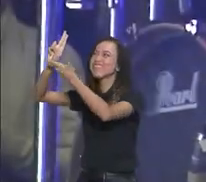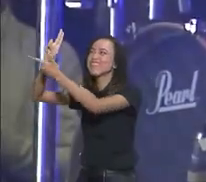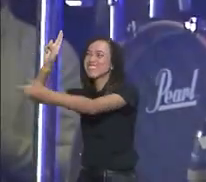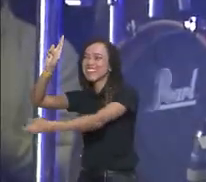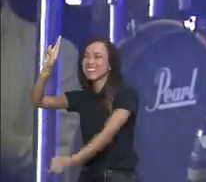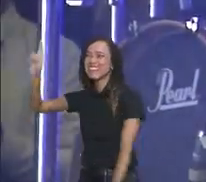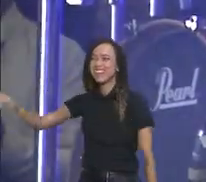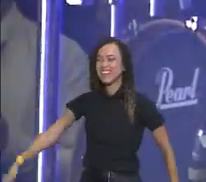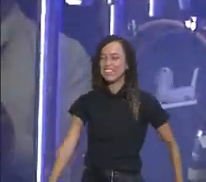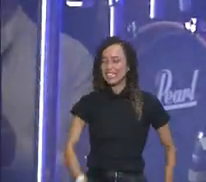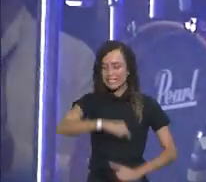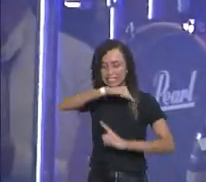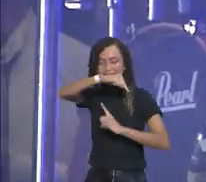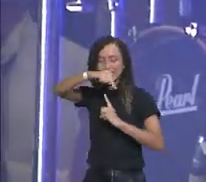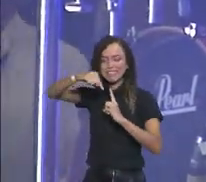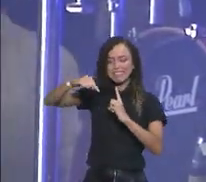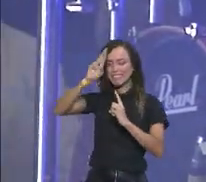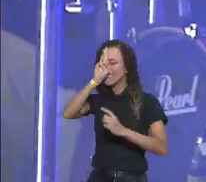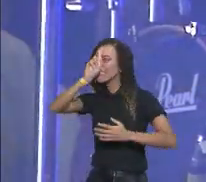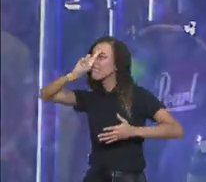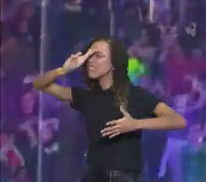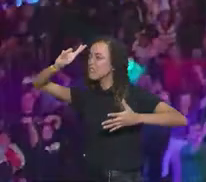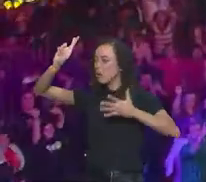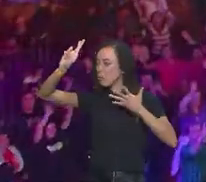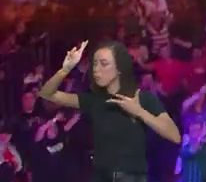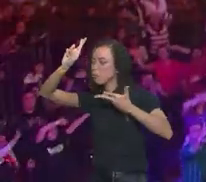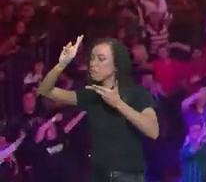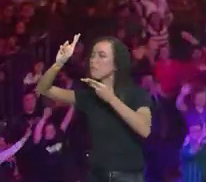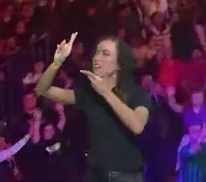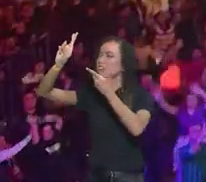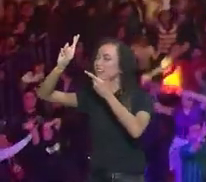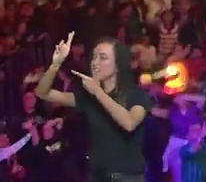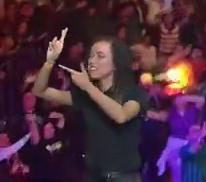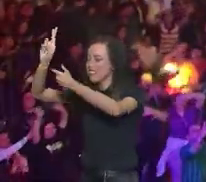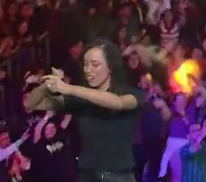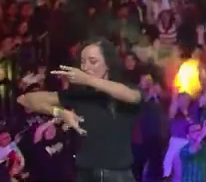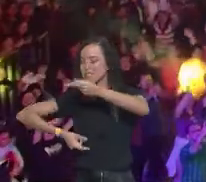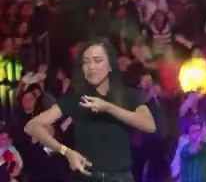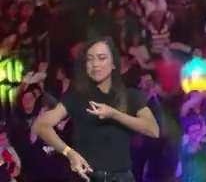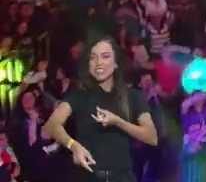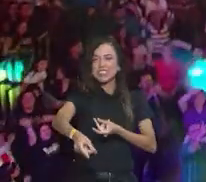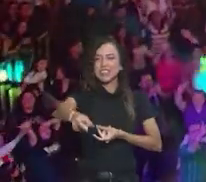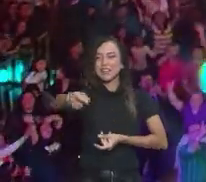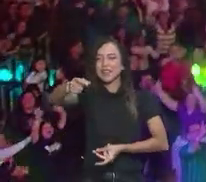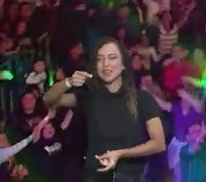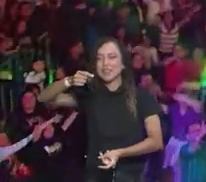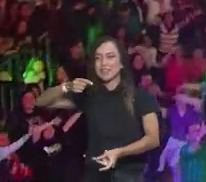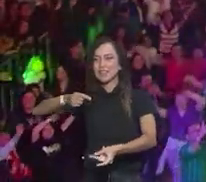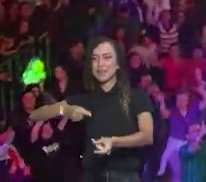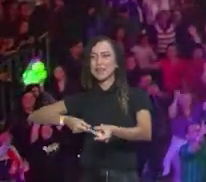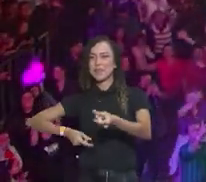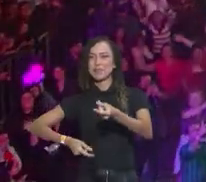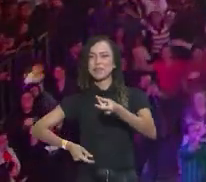é o nome do senhor vem para o nome do senhor